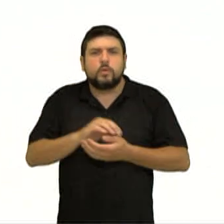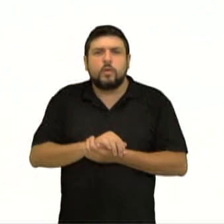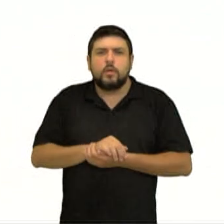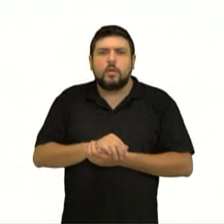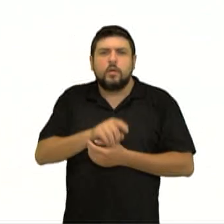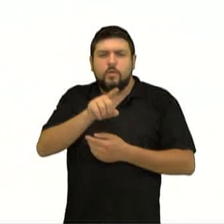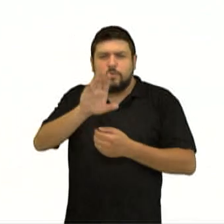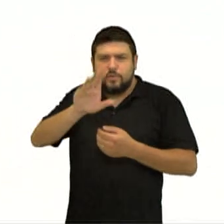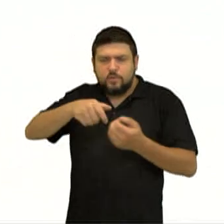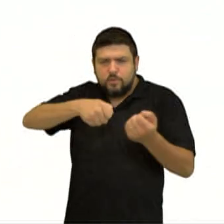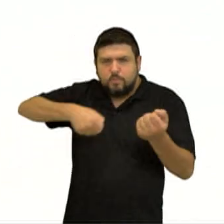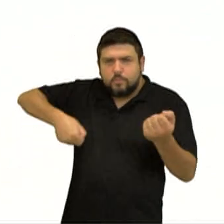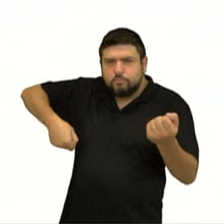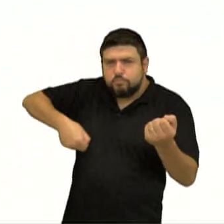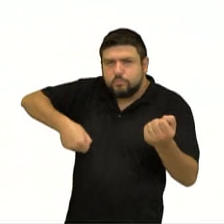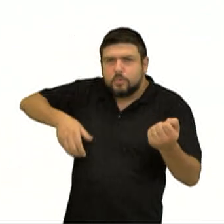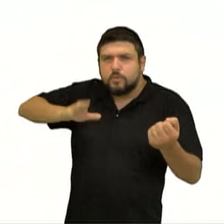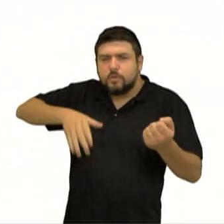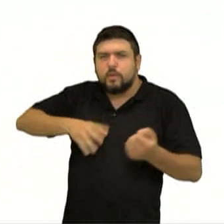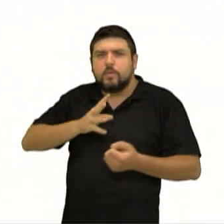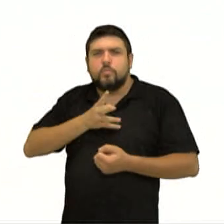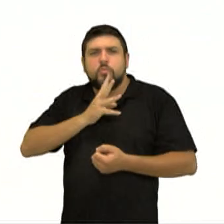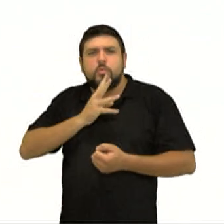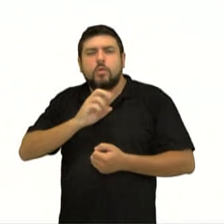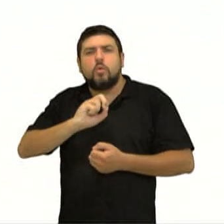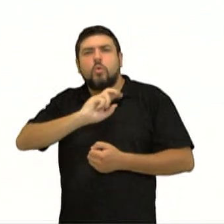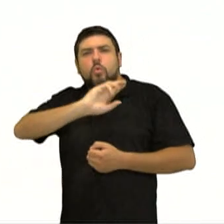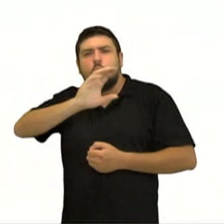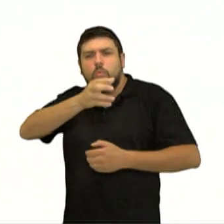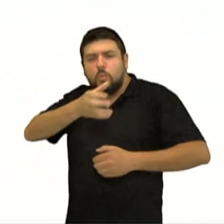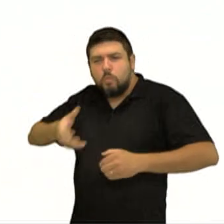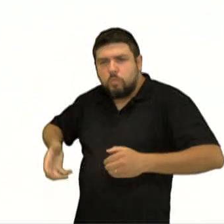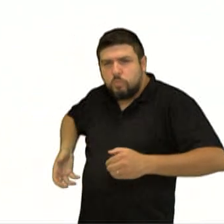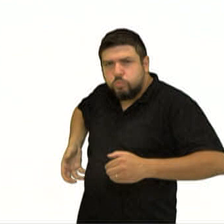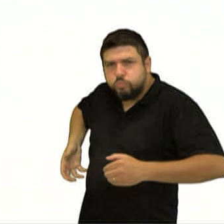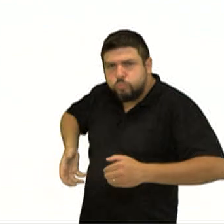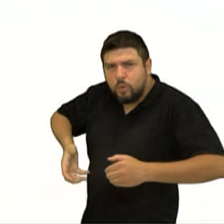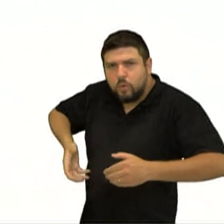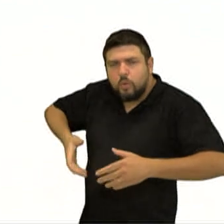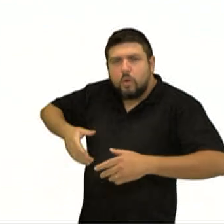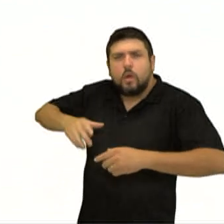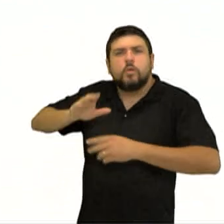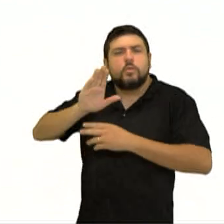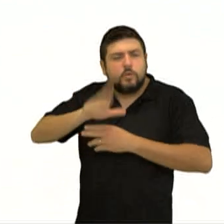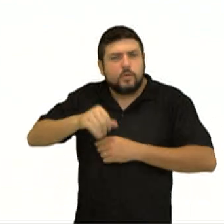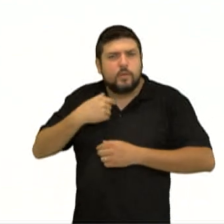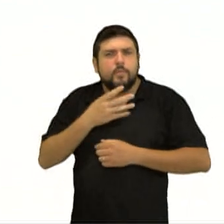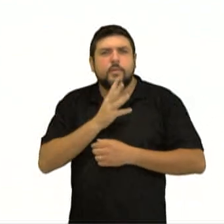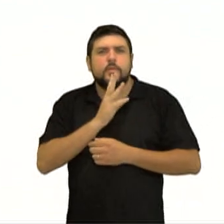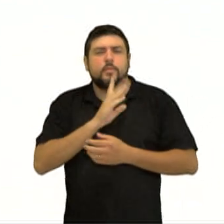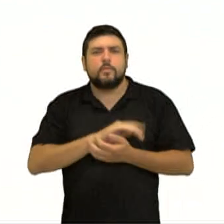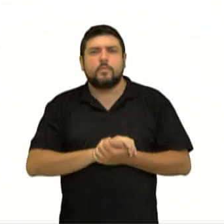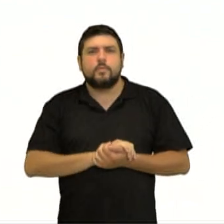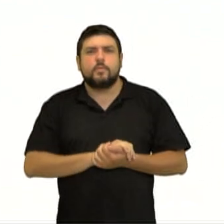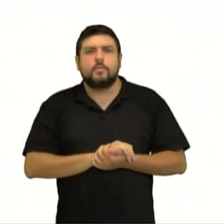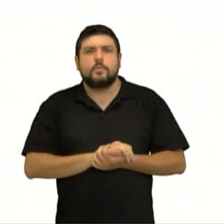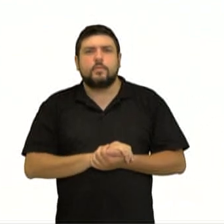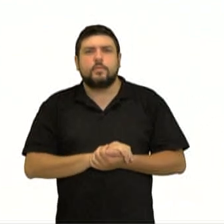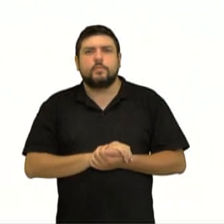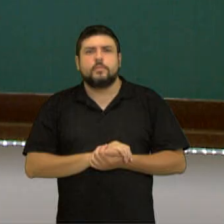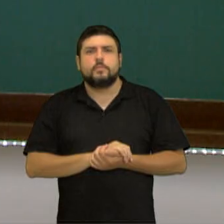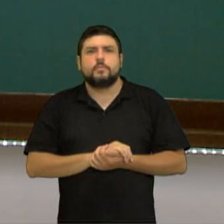você sabe disso, né? Ou a bocha, né? Como se diz lá o pessoal, às vezes do interior. Então, como é que funciona?